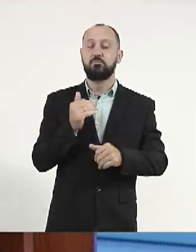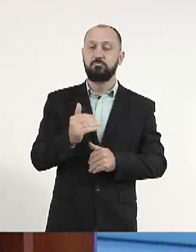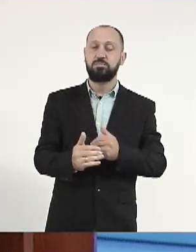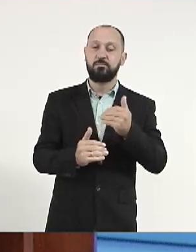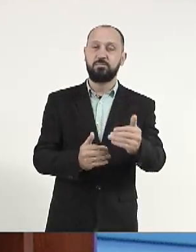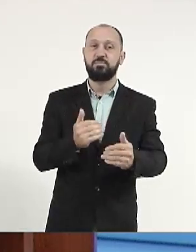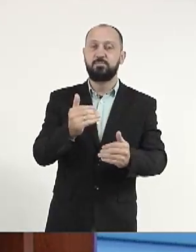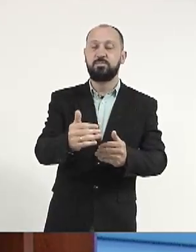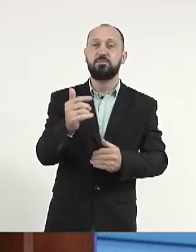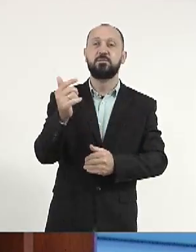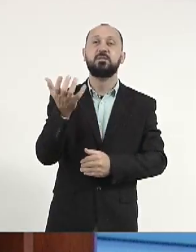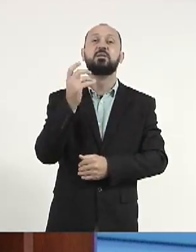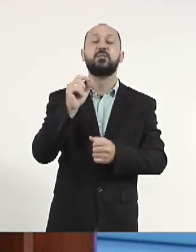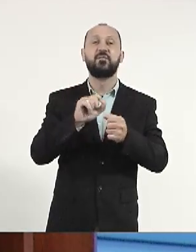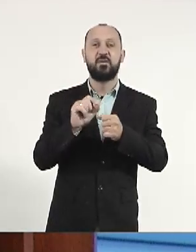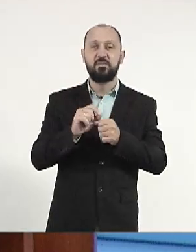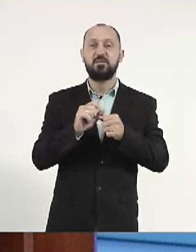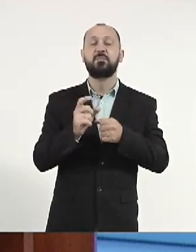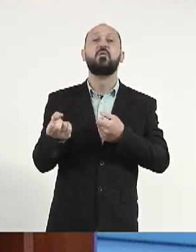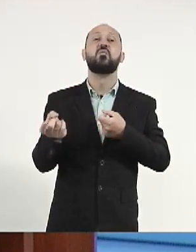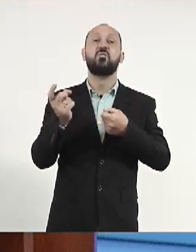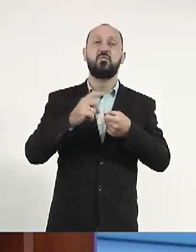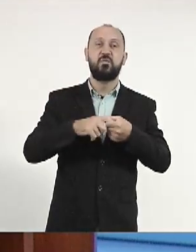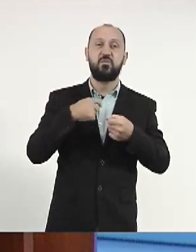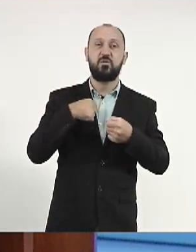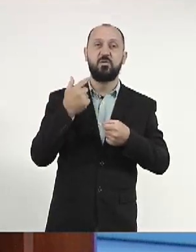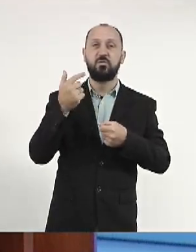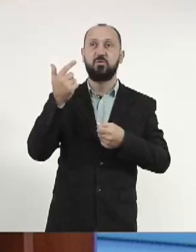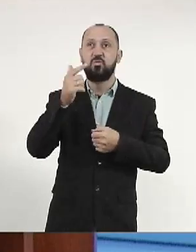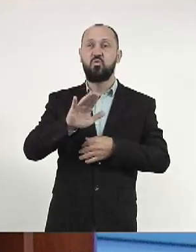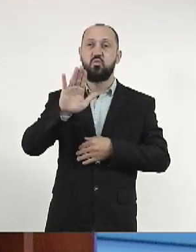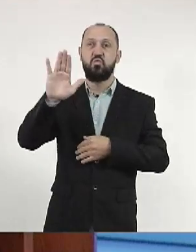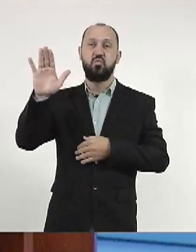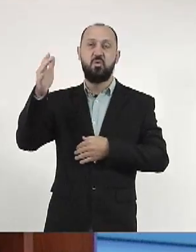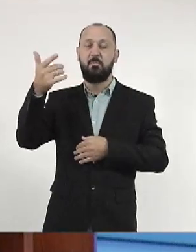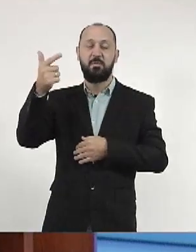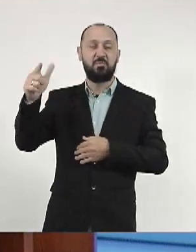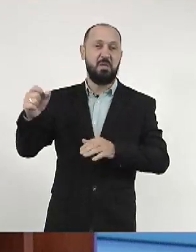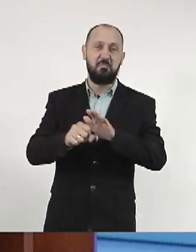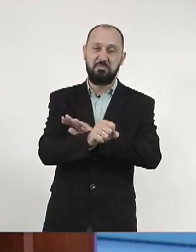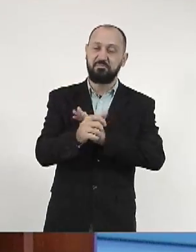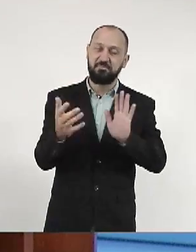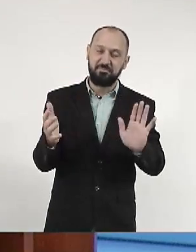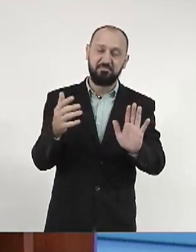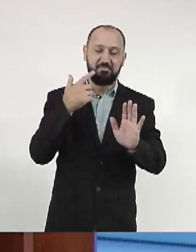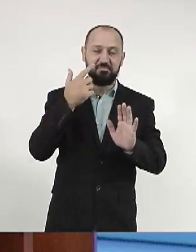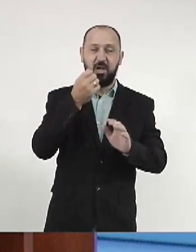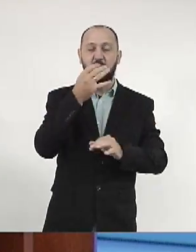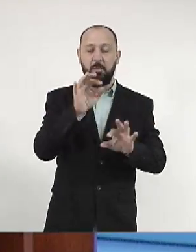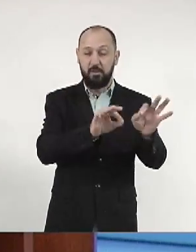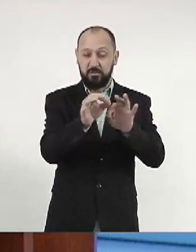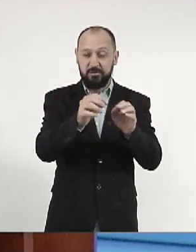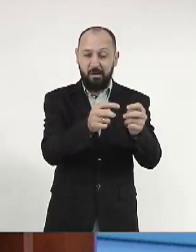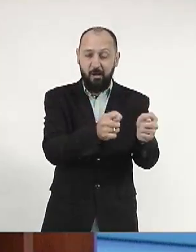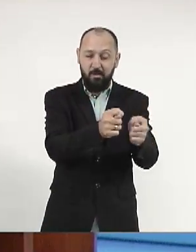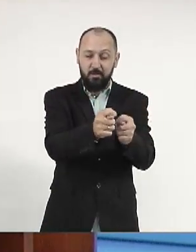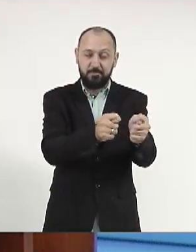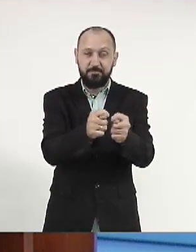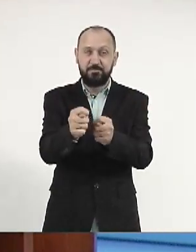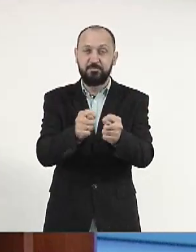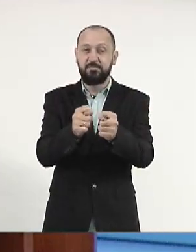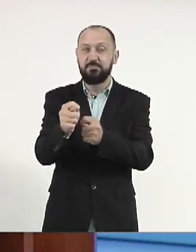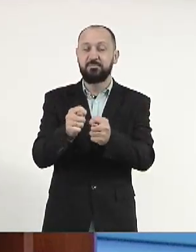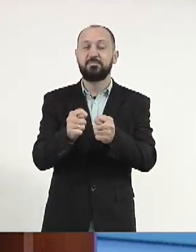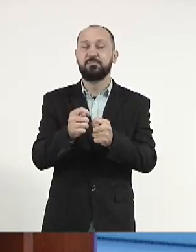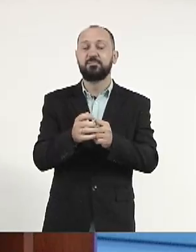eles querem dar, para trazer de volta o inelegível. Então, é tudo muito bem assim articulado, está sendo